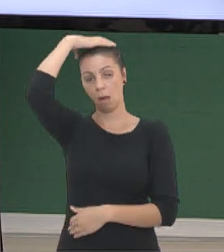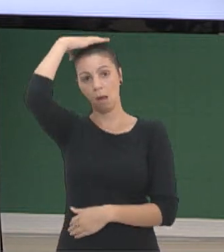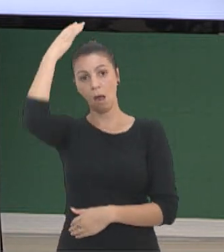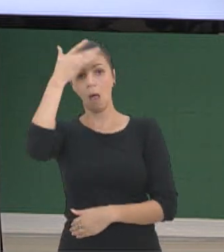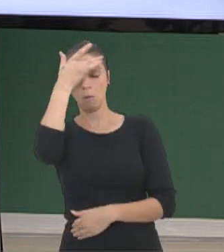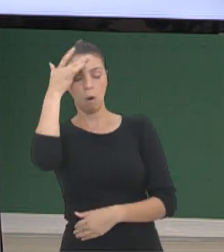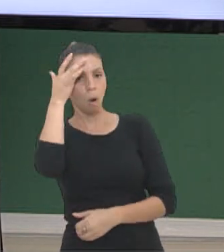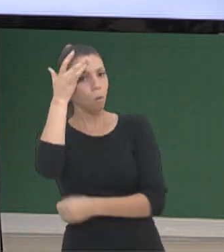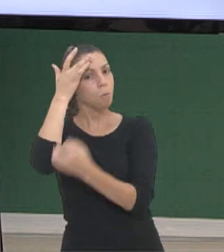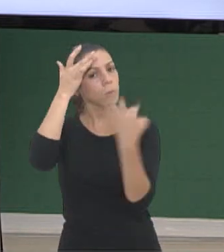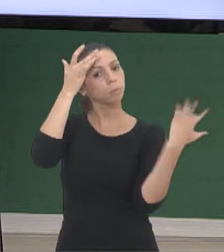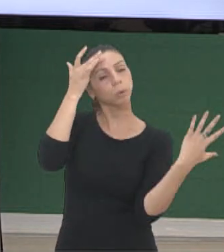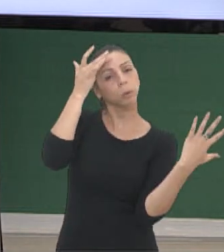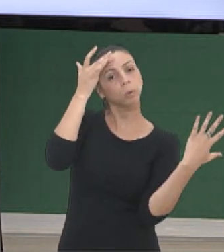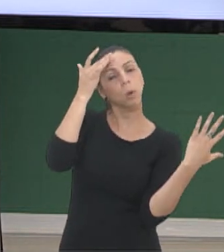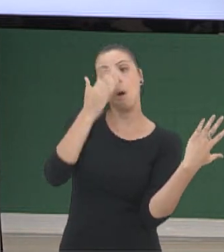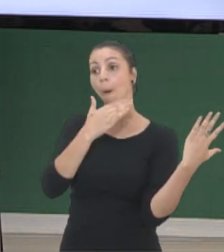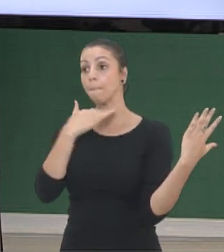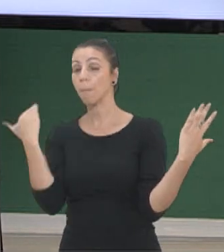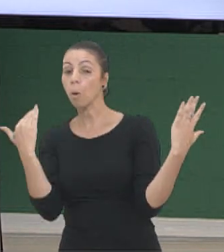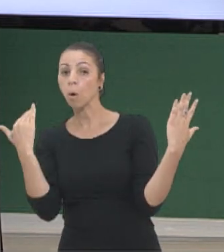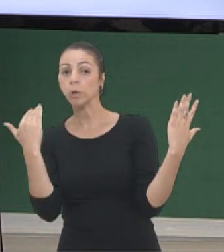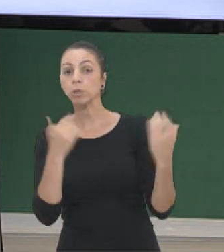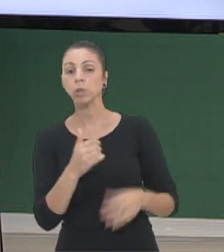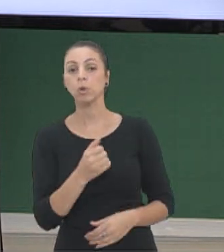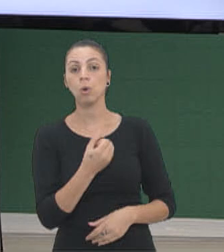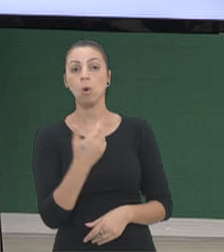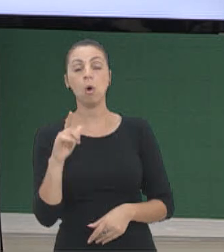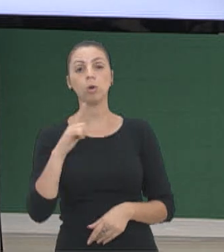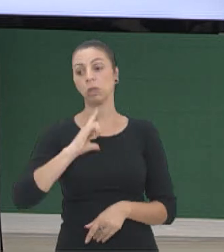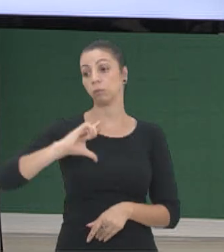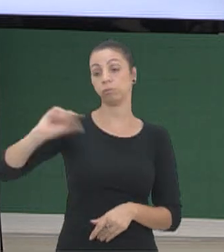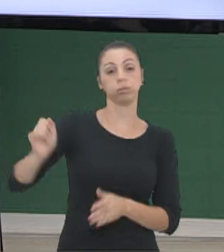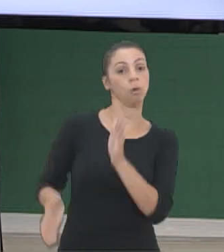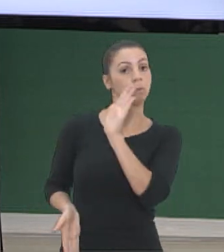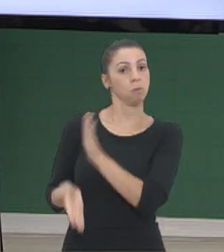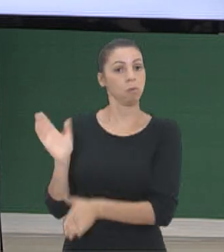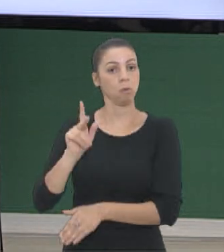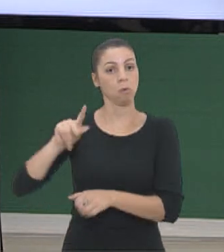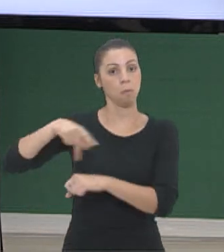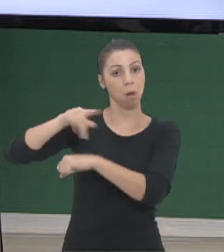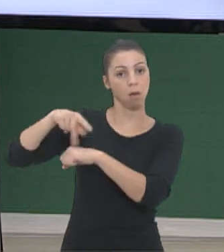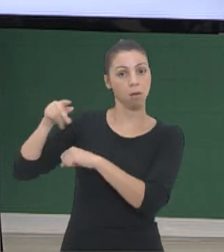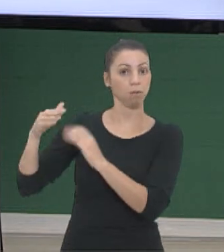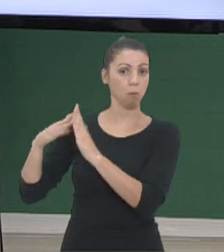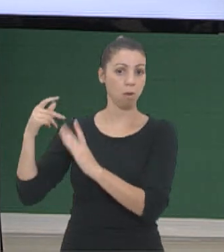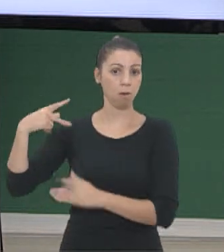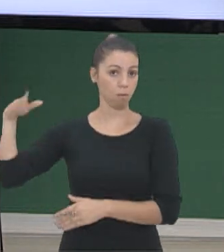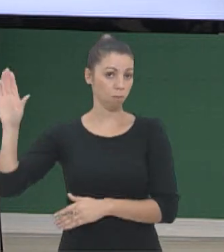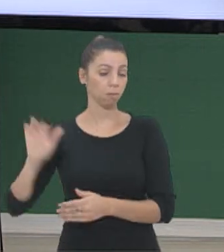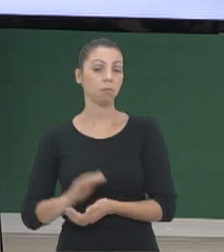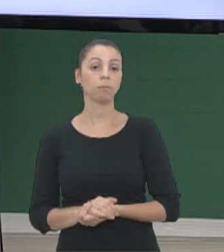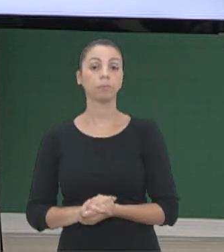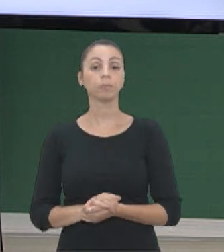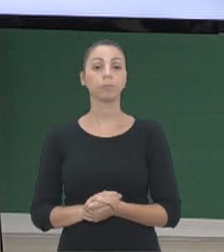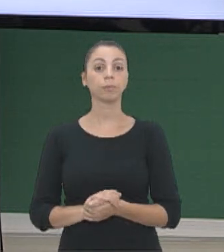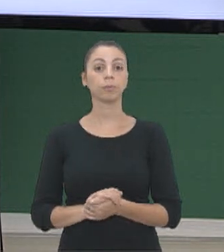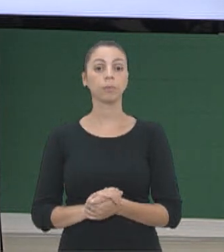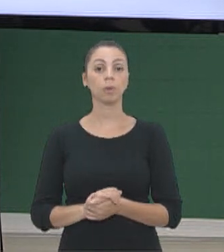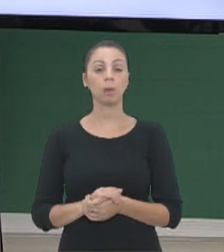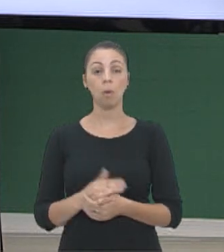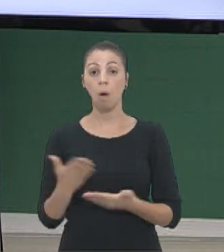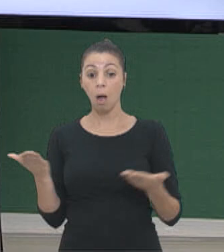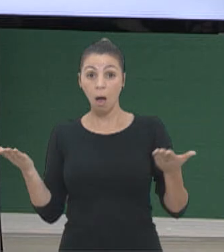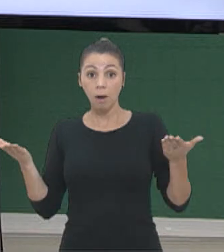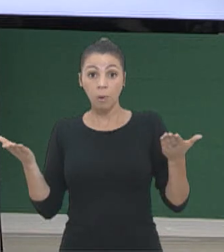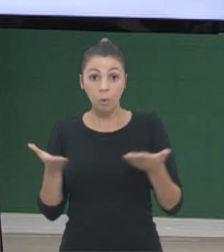da extradição, mantê-lo preso ou dar uma segunda chance, mas nesse momento que ele realmente é